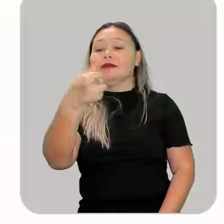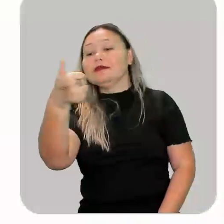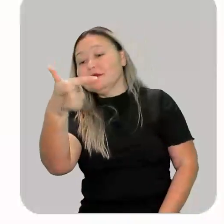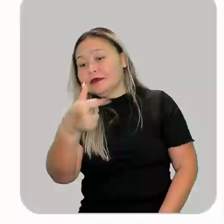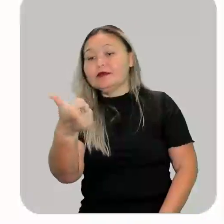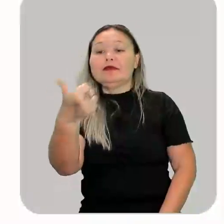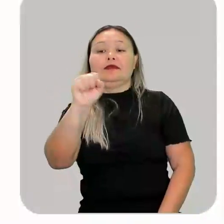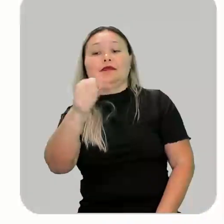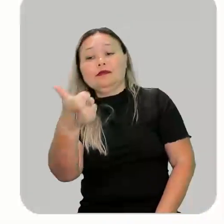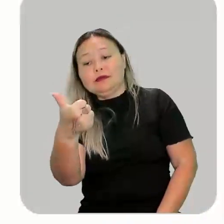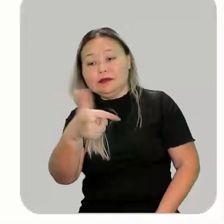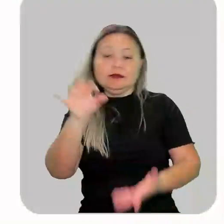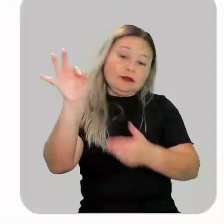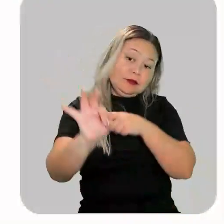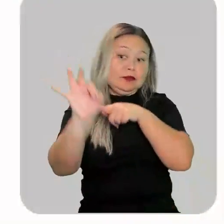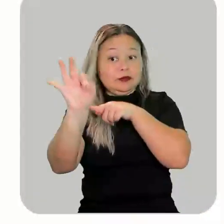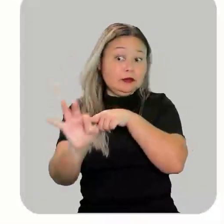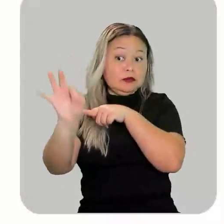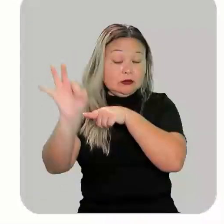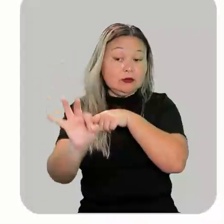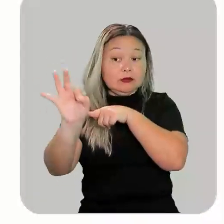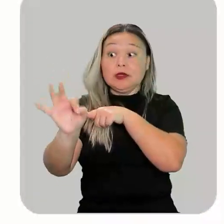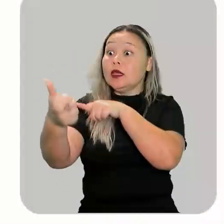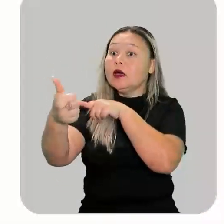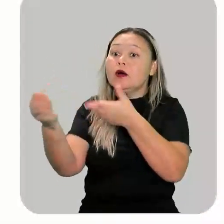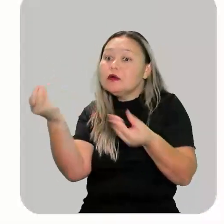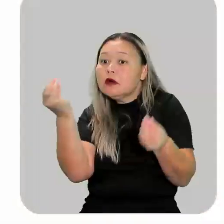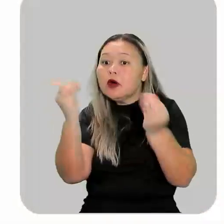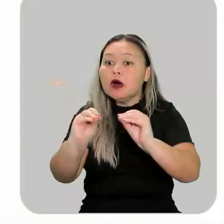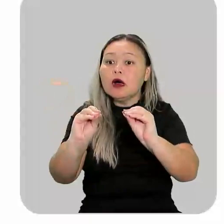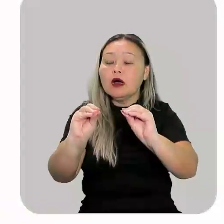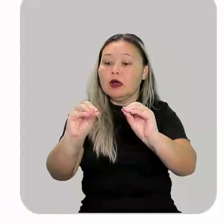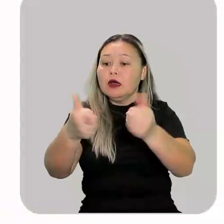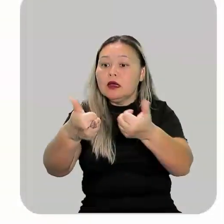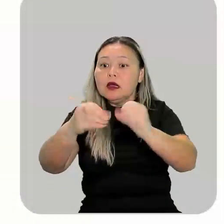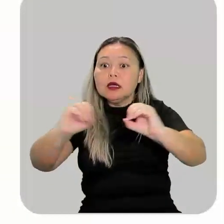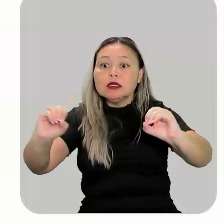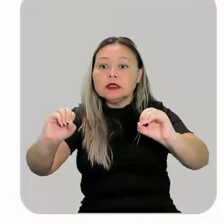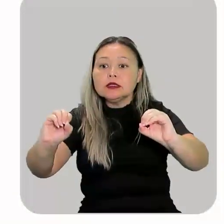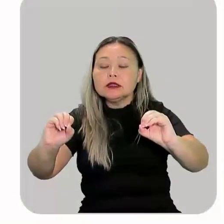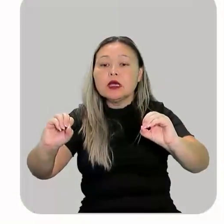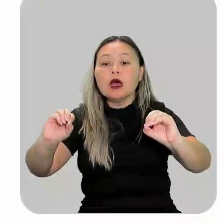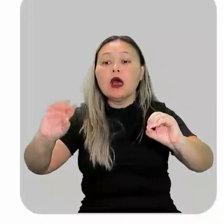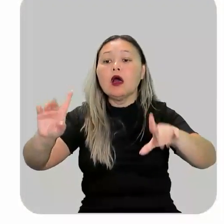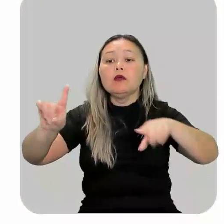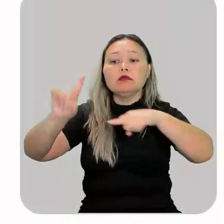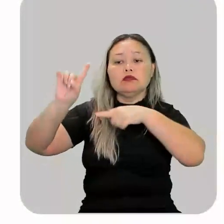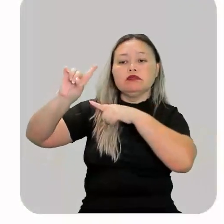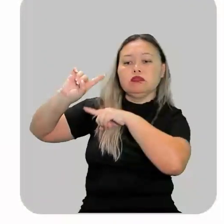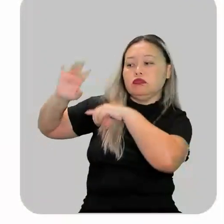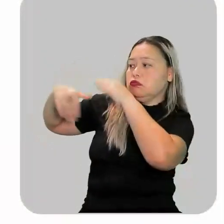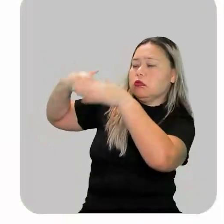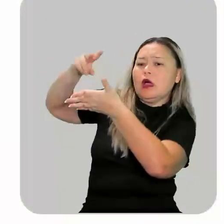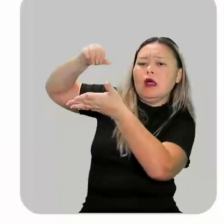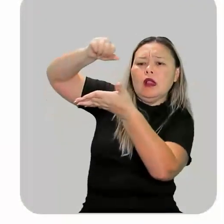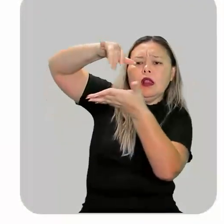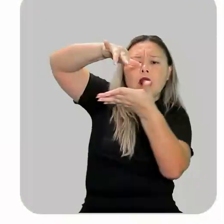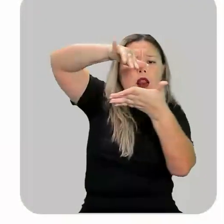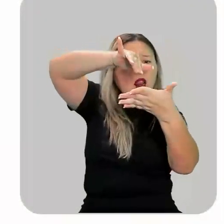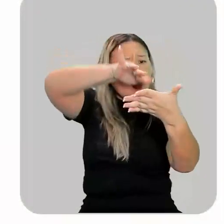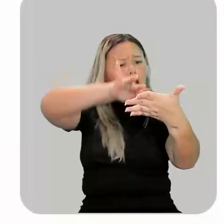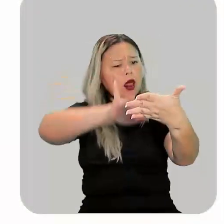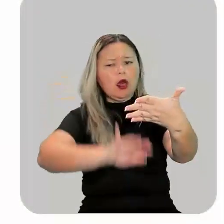32%, 18%, tantos por cento. Usa o 100 como base. E depois de fazer todo esse histórico aqui, né, toda